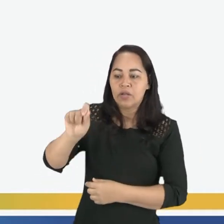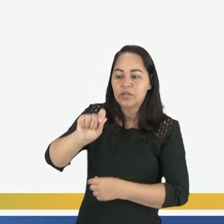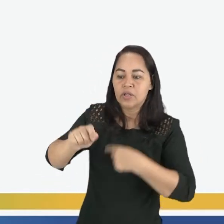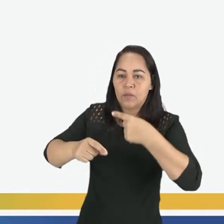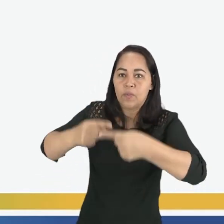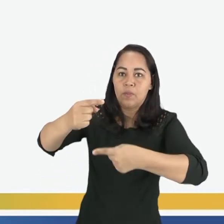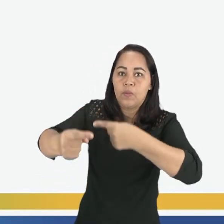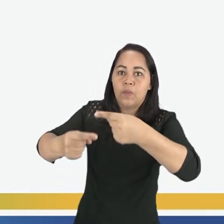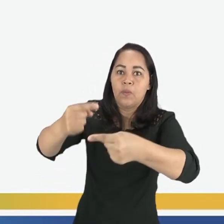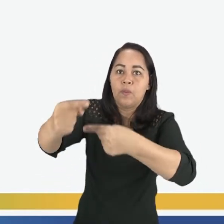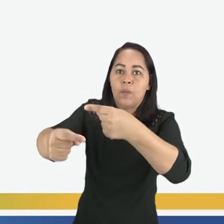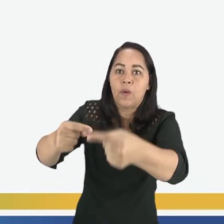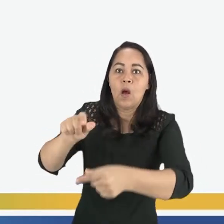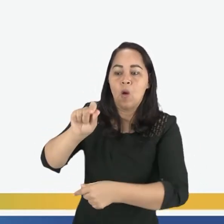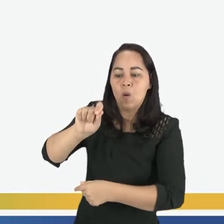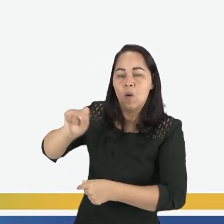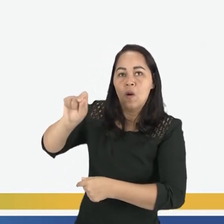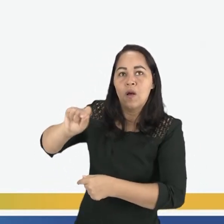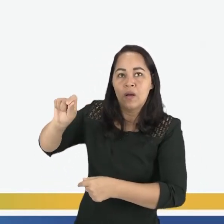escrita